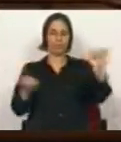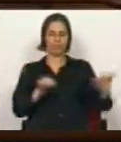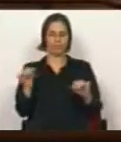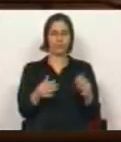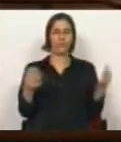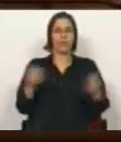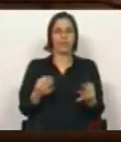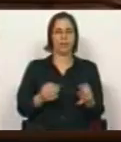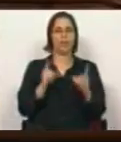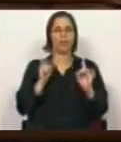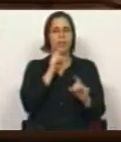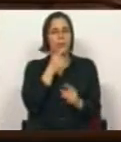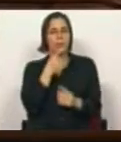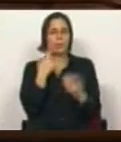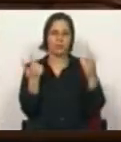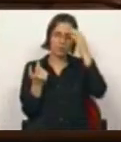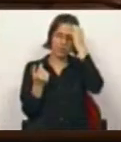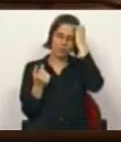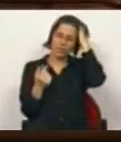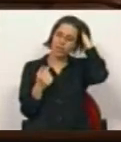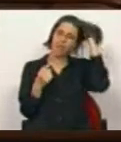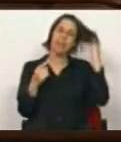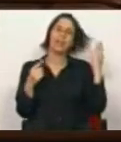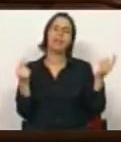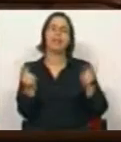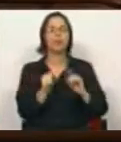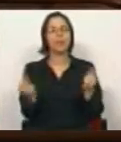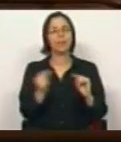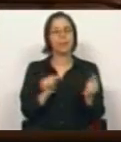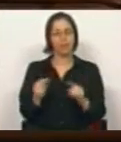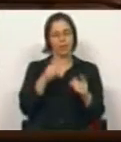que certamente, por aquilo que se pode perceber durante o